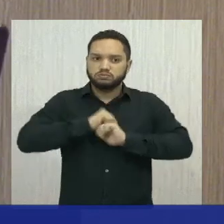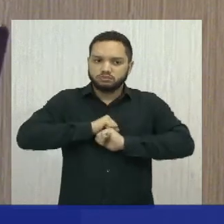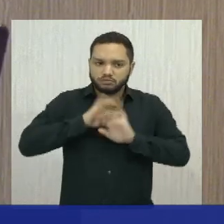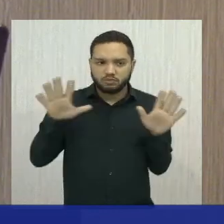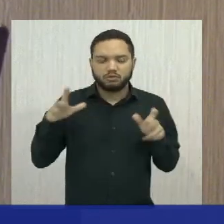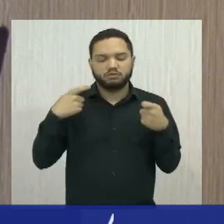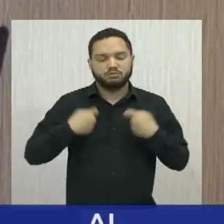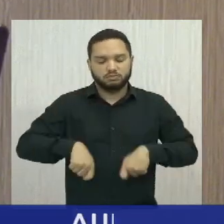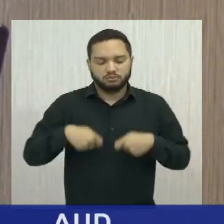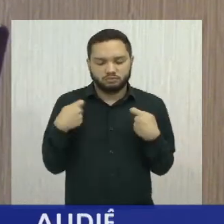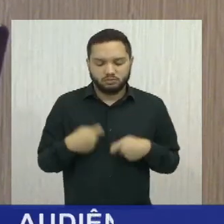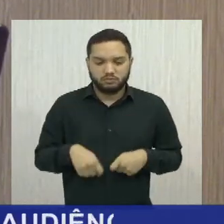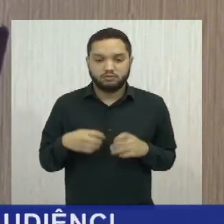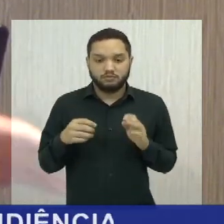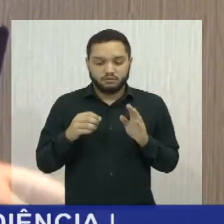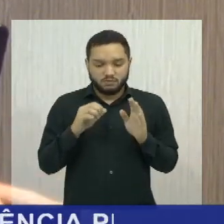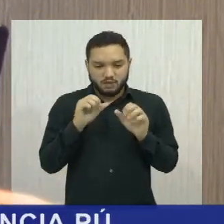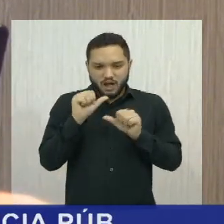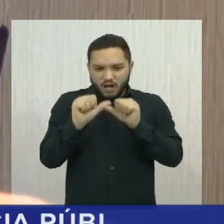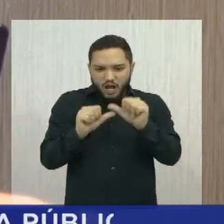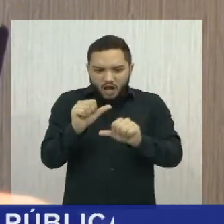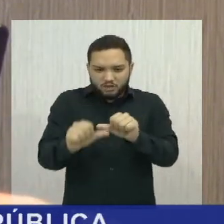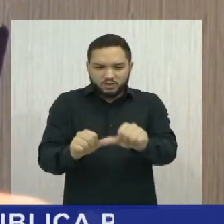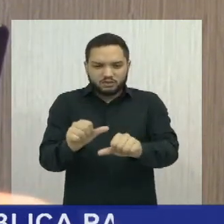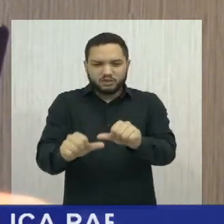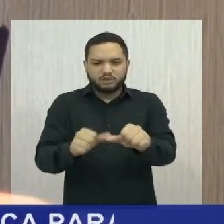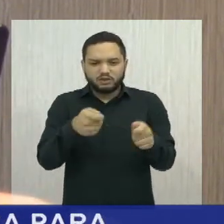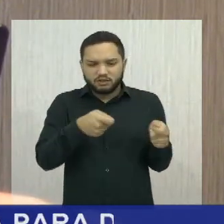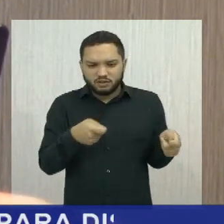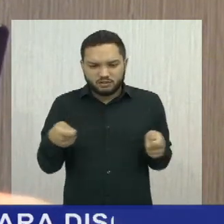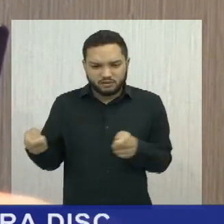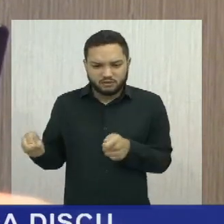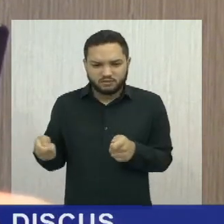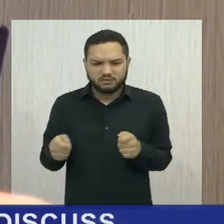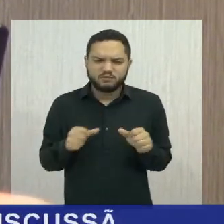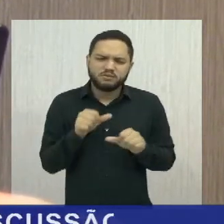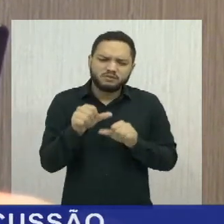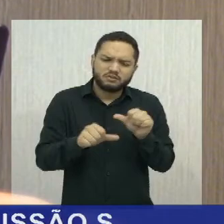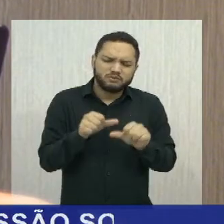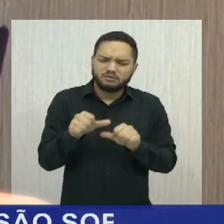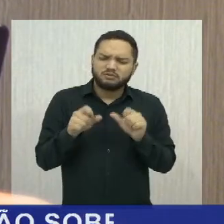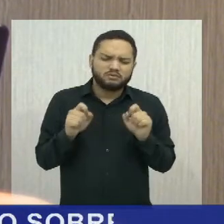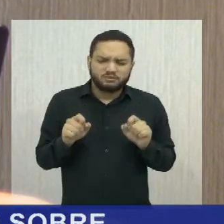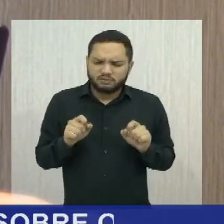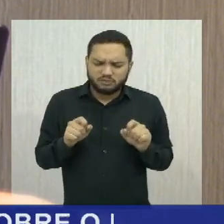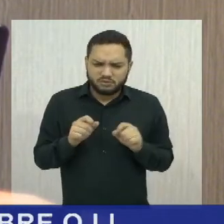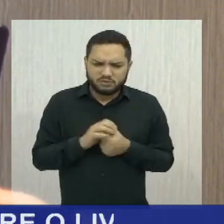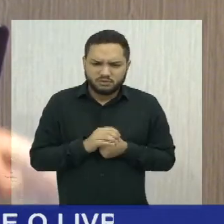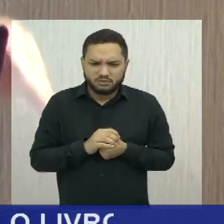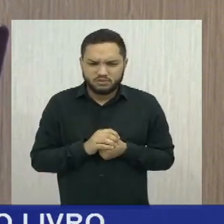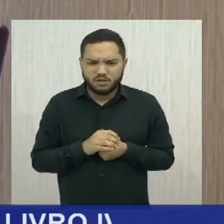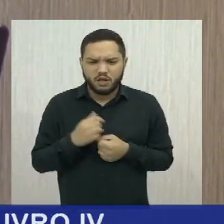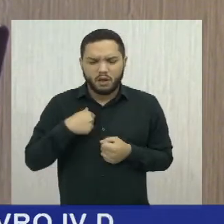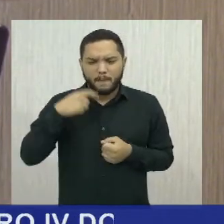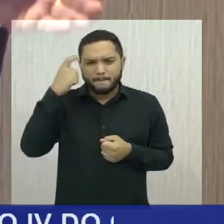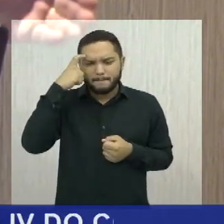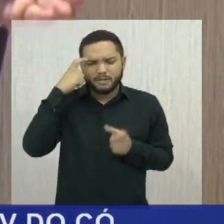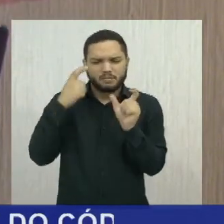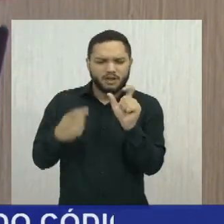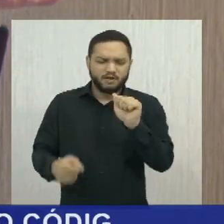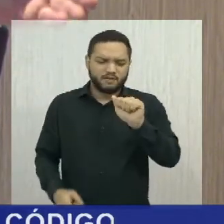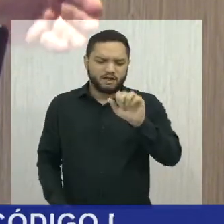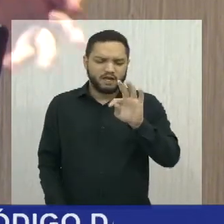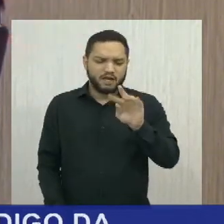que a atualização permanente deste código. Atualização... Eu entendo,